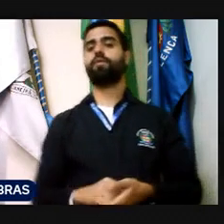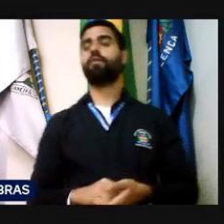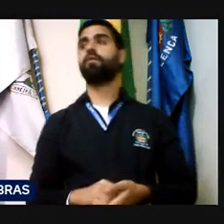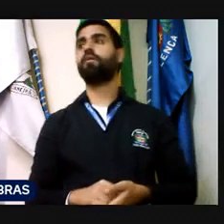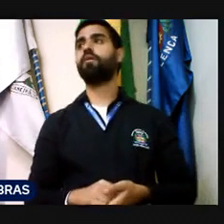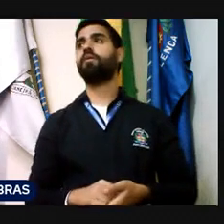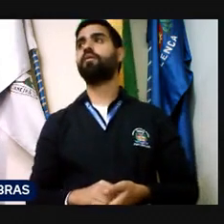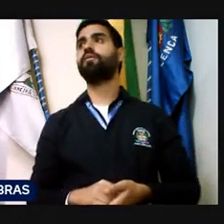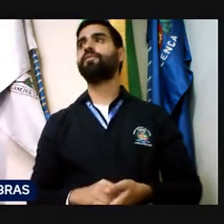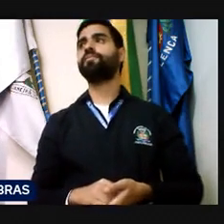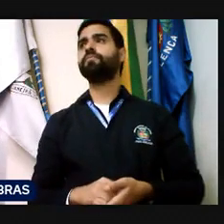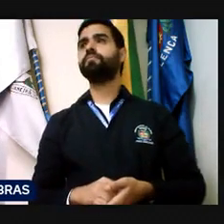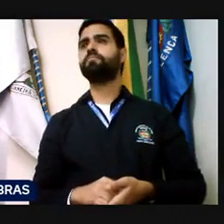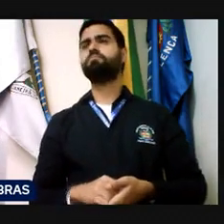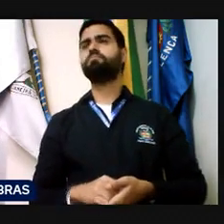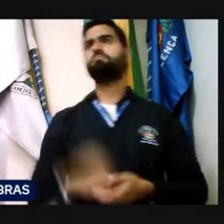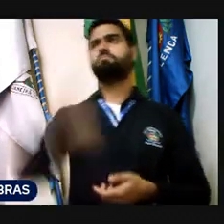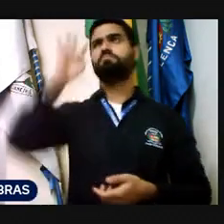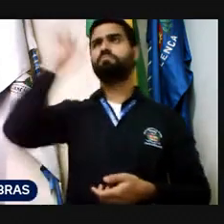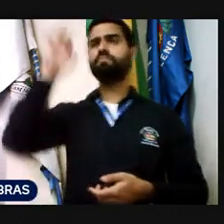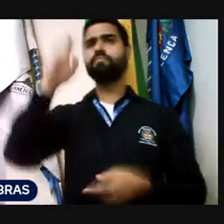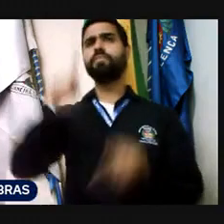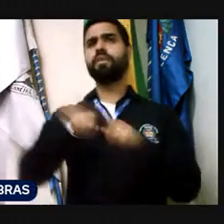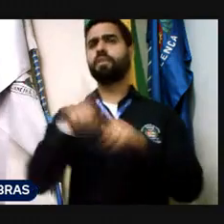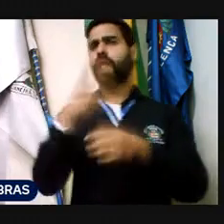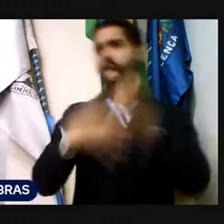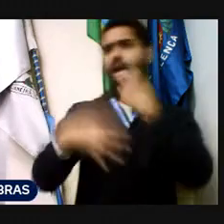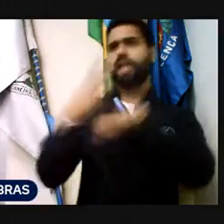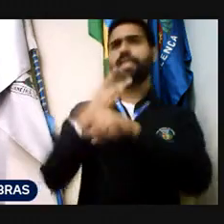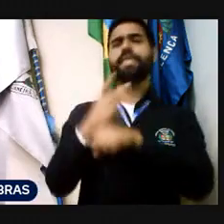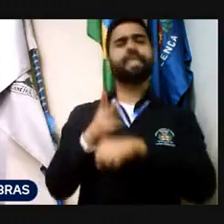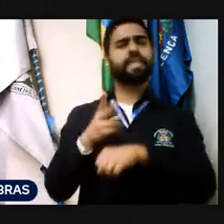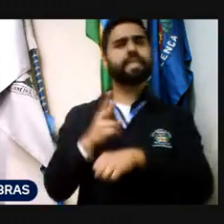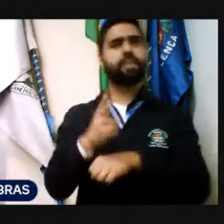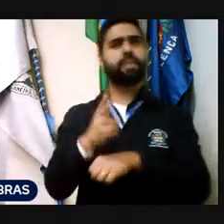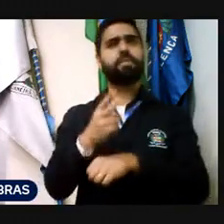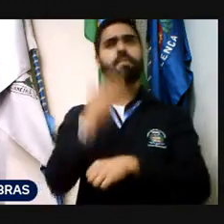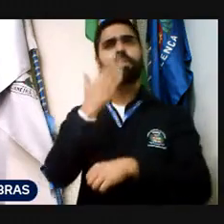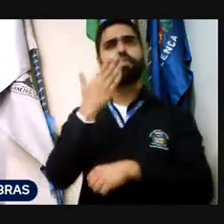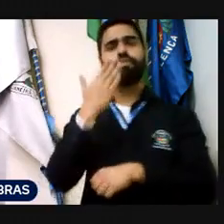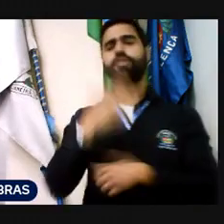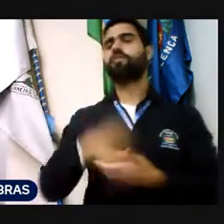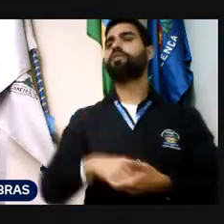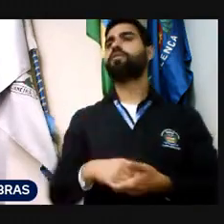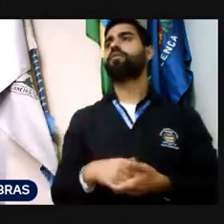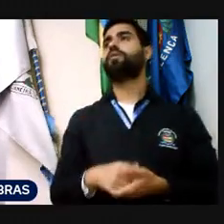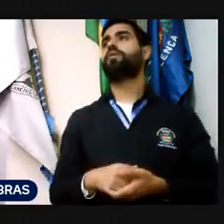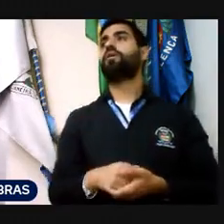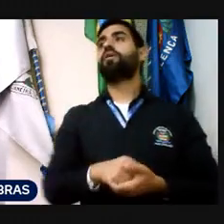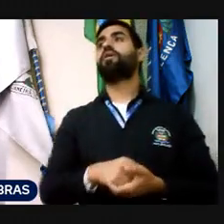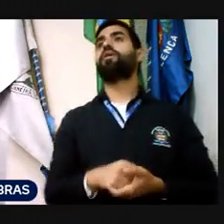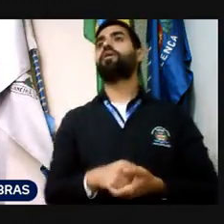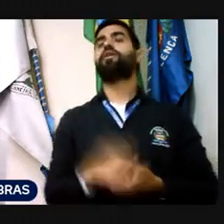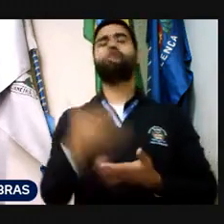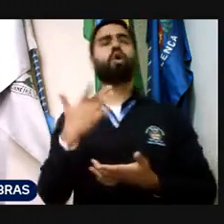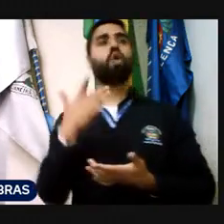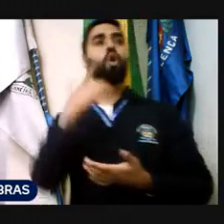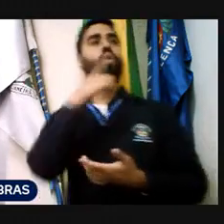da luta do Celcinho desde a época da legislatura passada, na época em que a gente